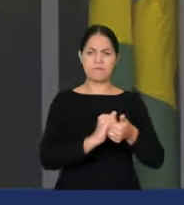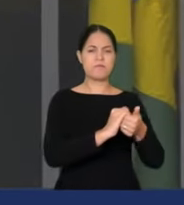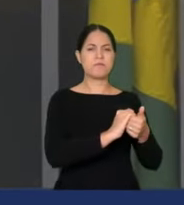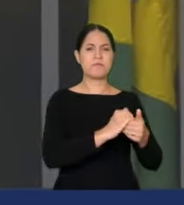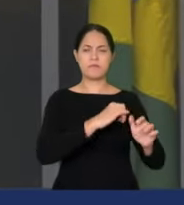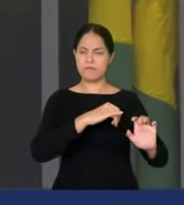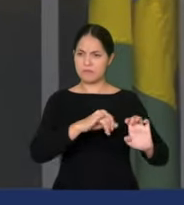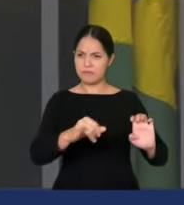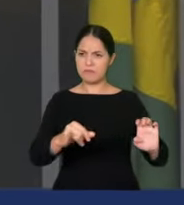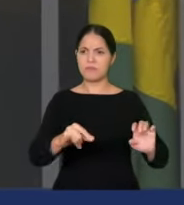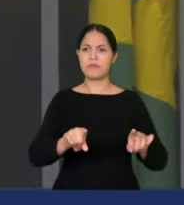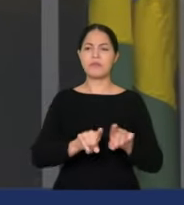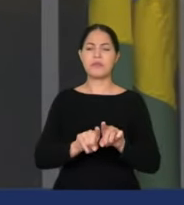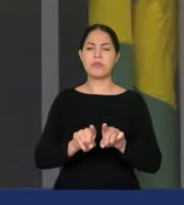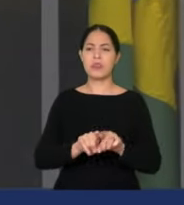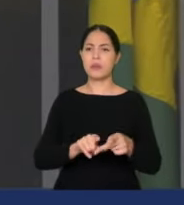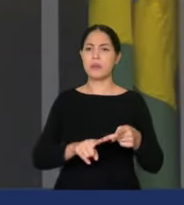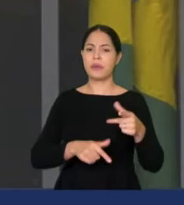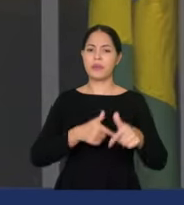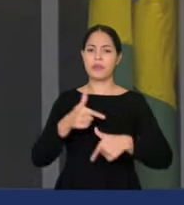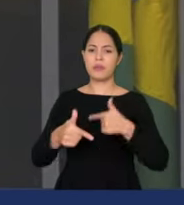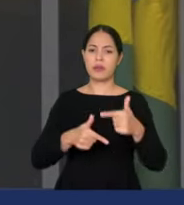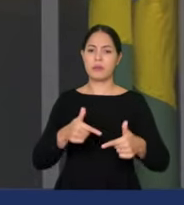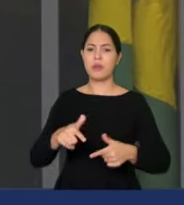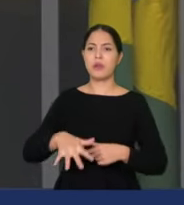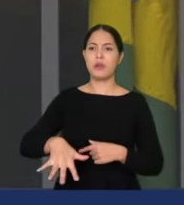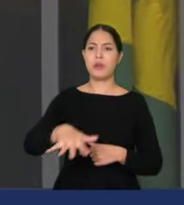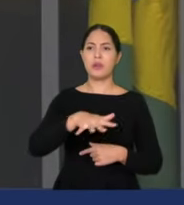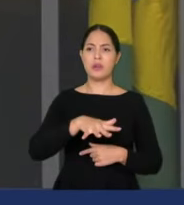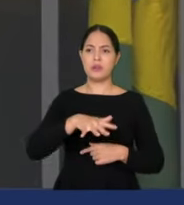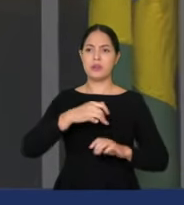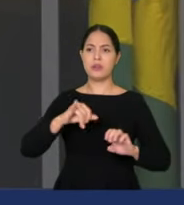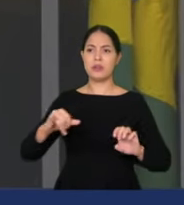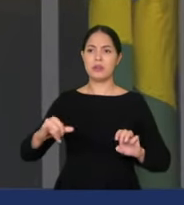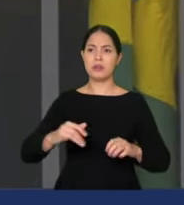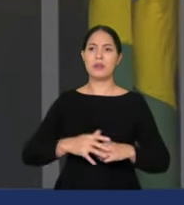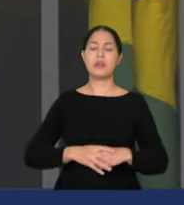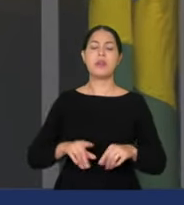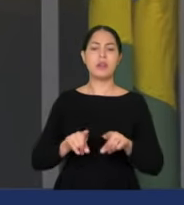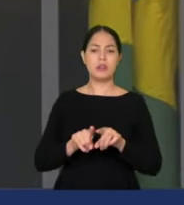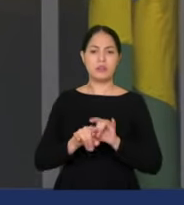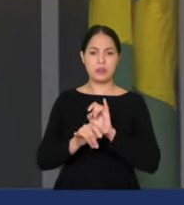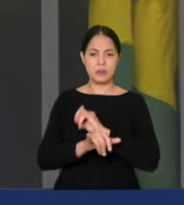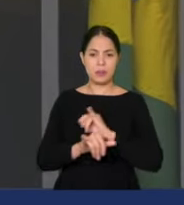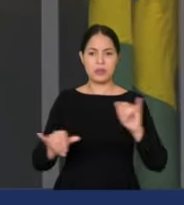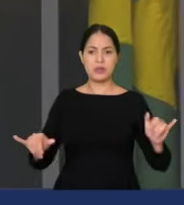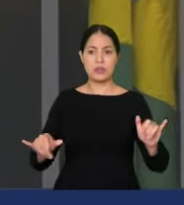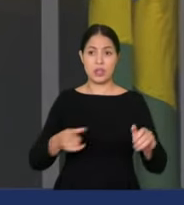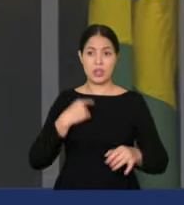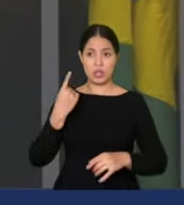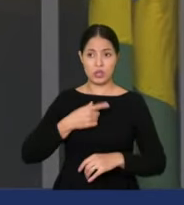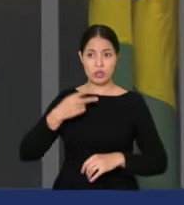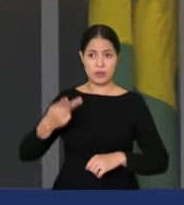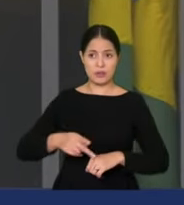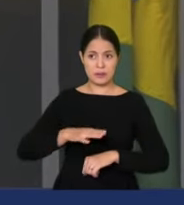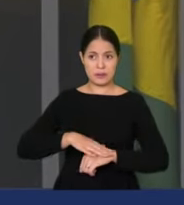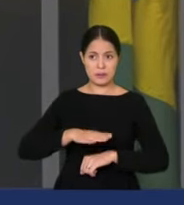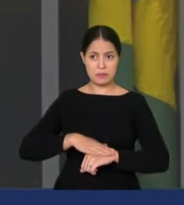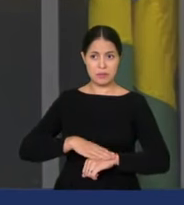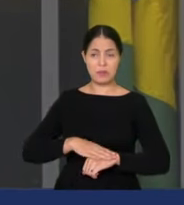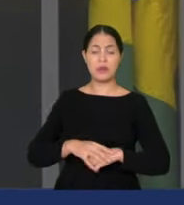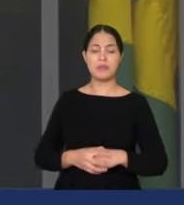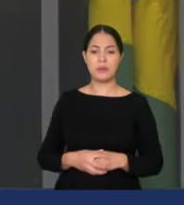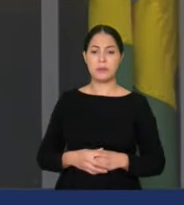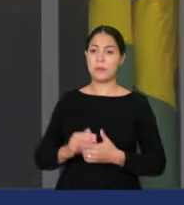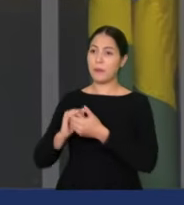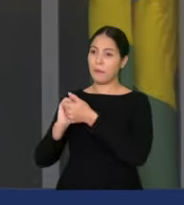trabalhadores e trabalhadoras da Eletrobras, e dizer que, nesse momento, quero também saudar a presença